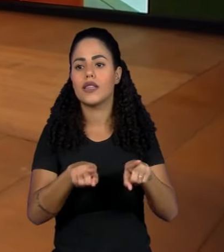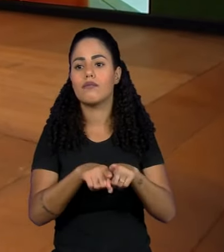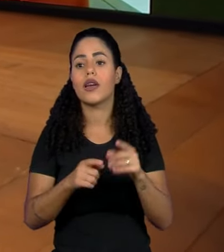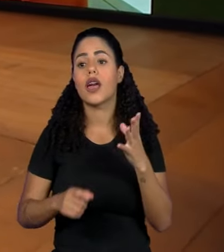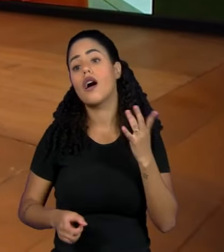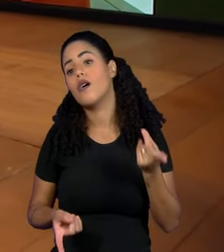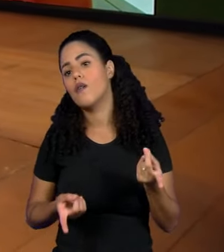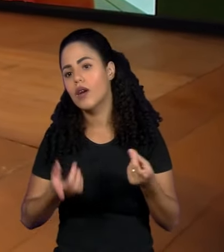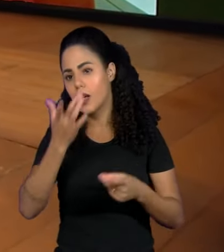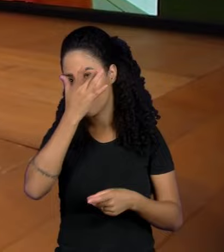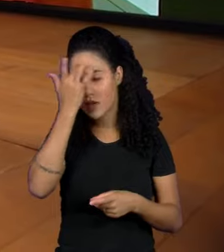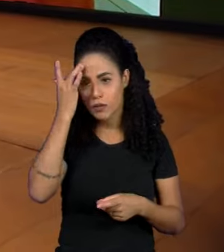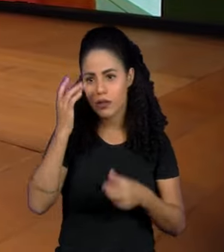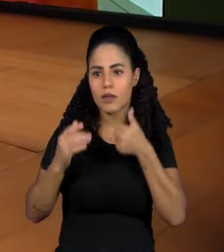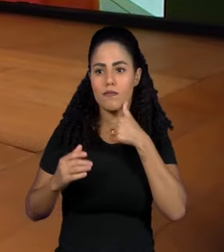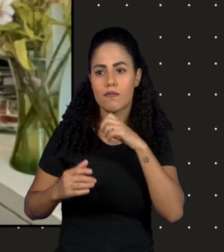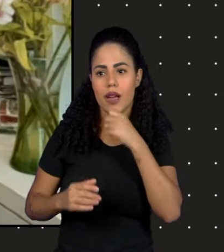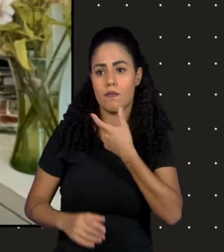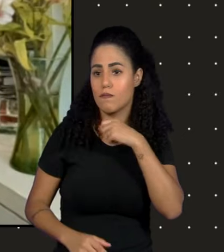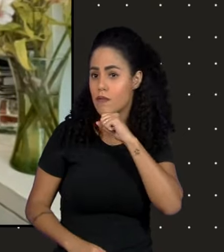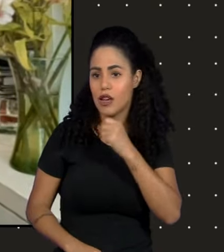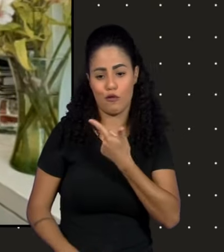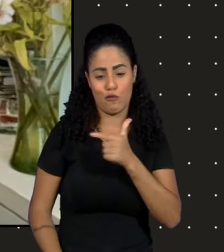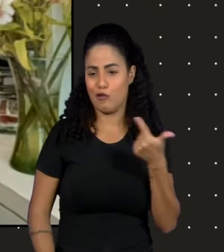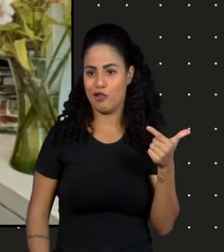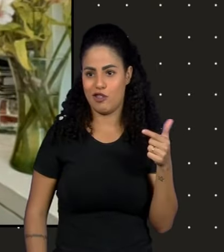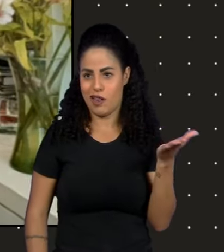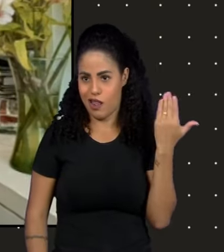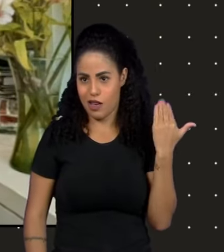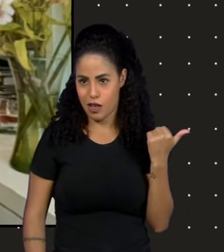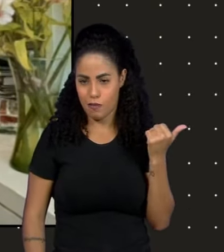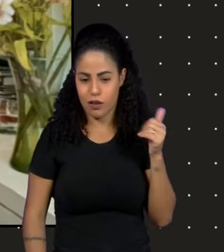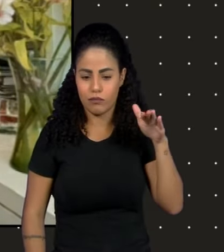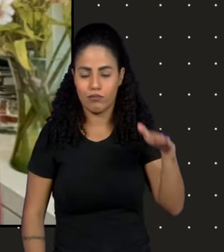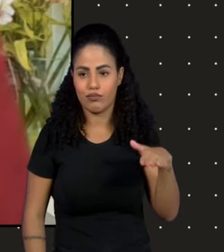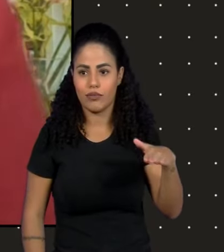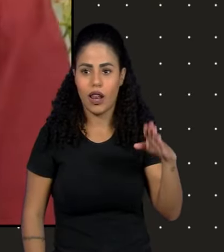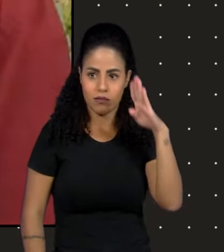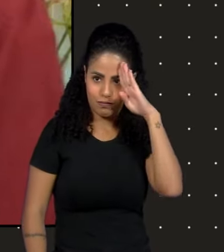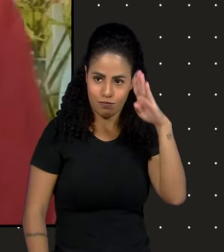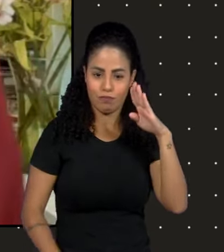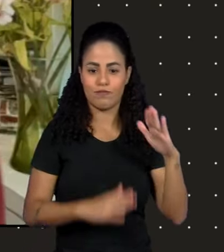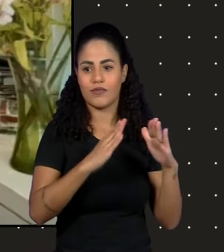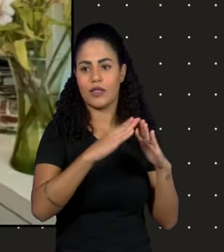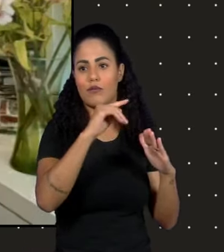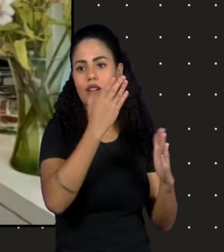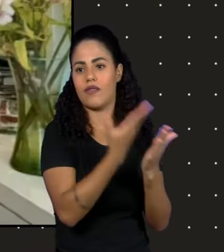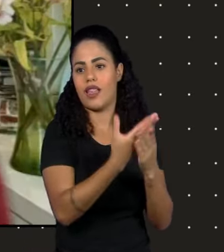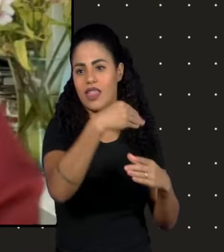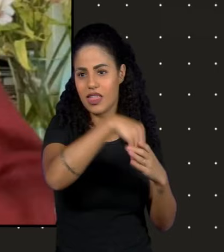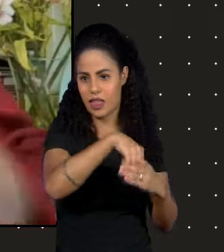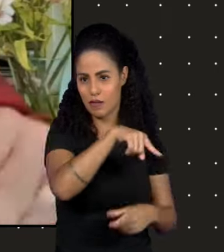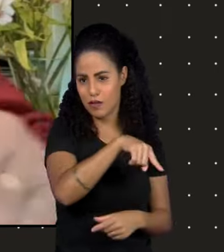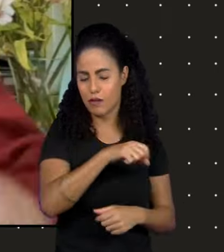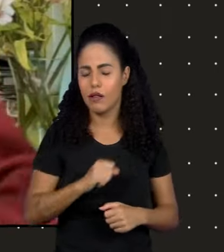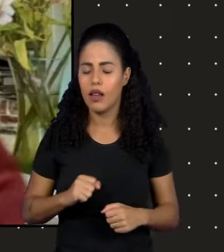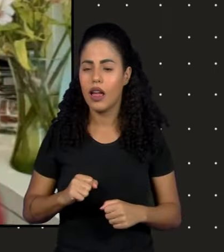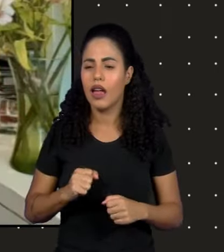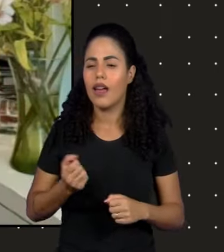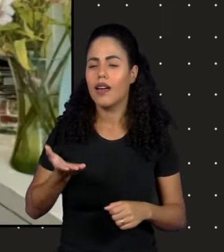tá? Para dar estudo, roupa lavada, comida, etc. E tal, para não